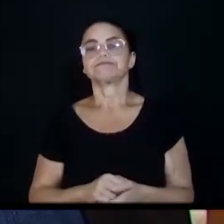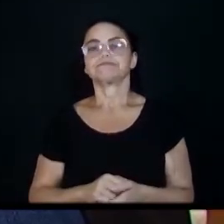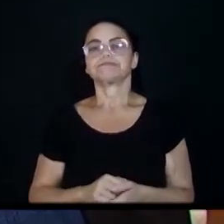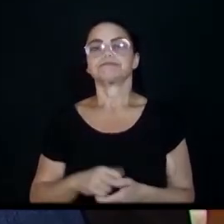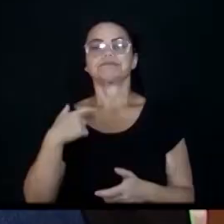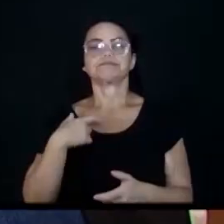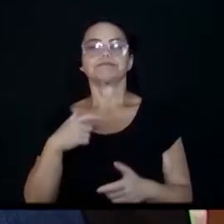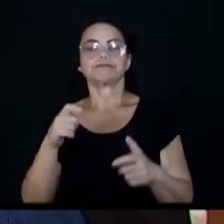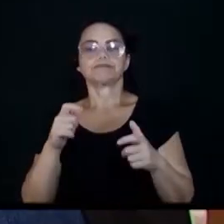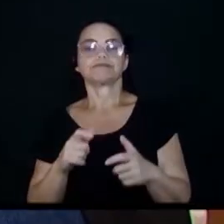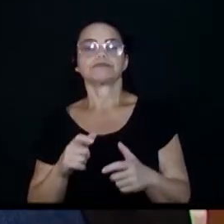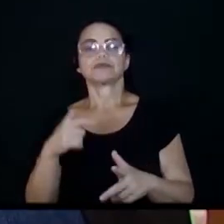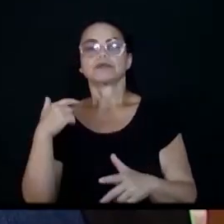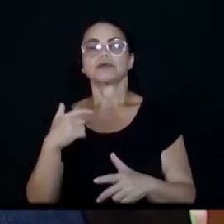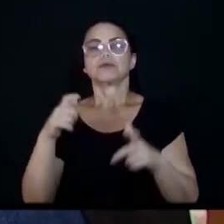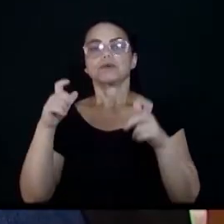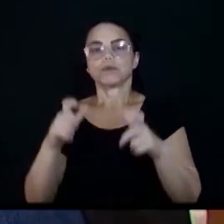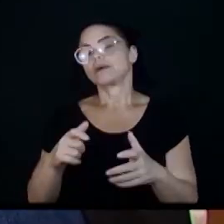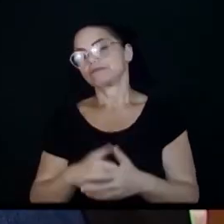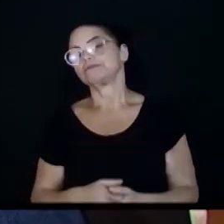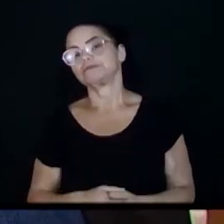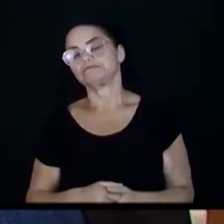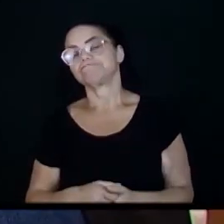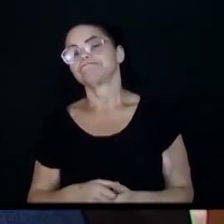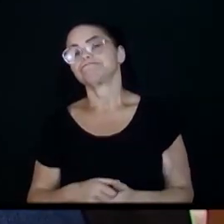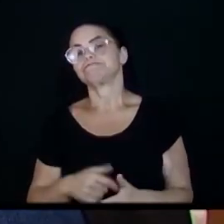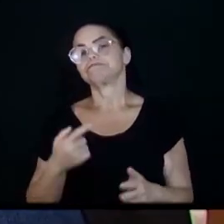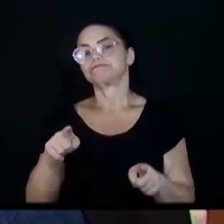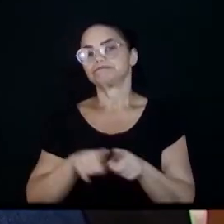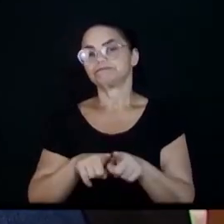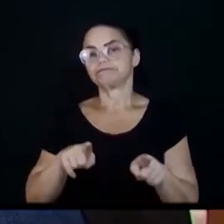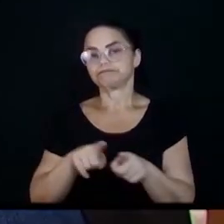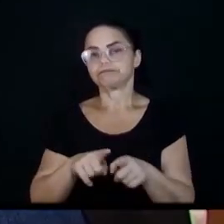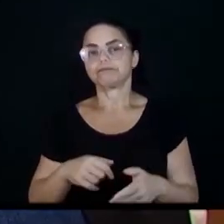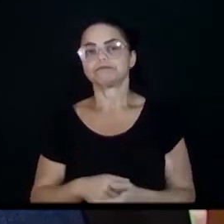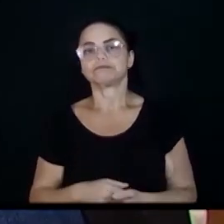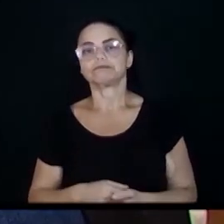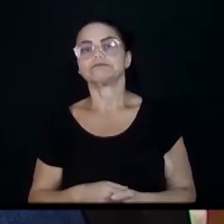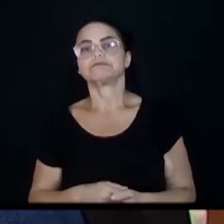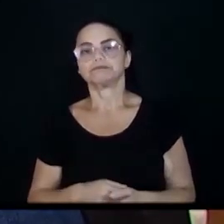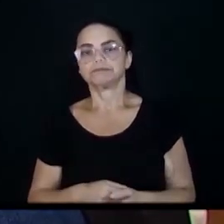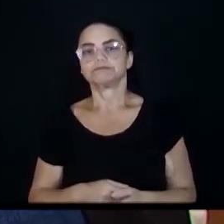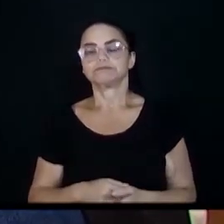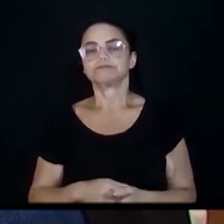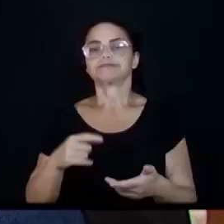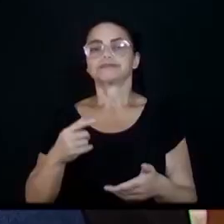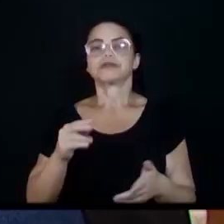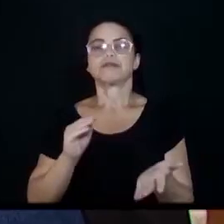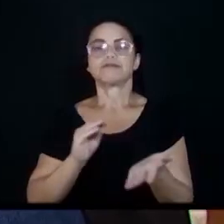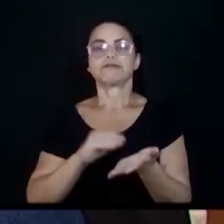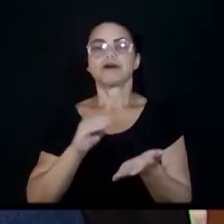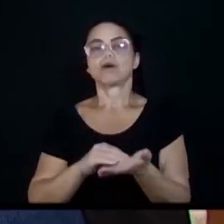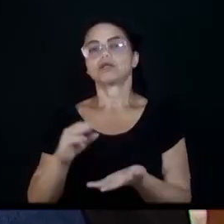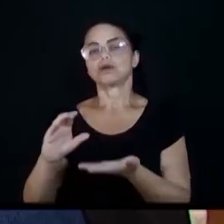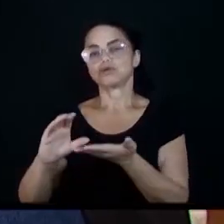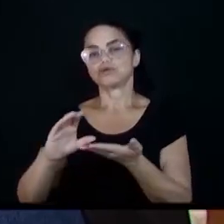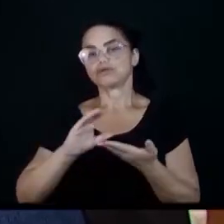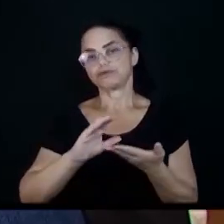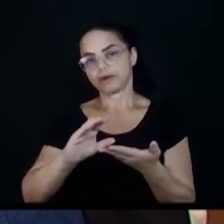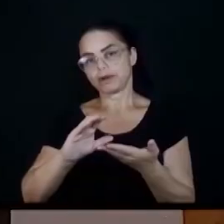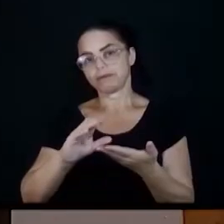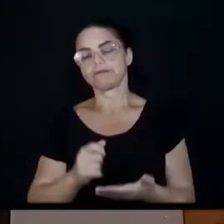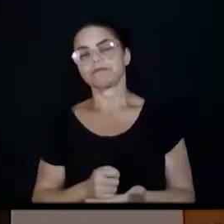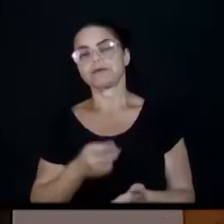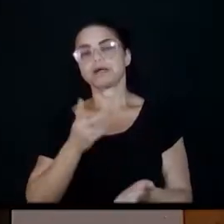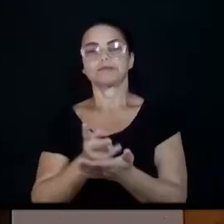e também a questão aí dessa verba mesmo, né? Para manter as atividades, para manter